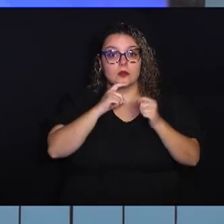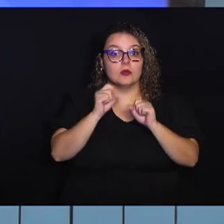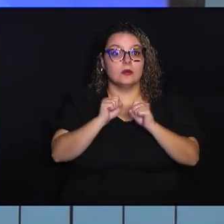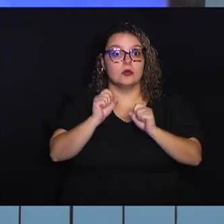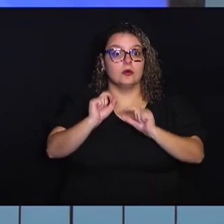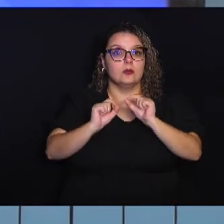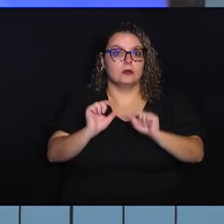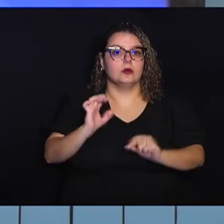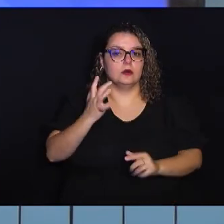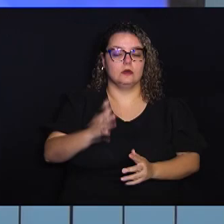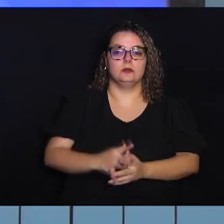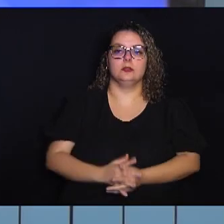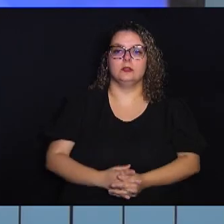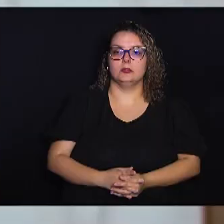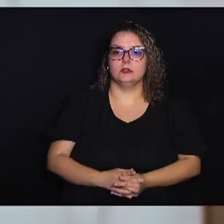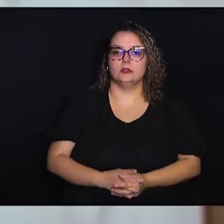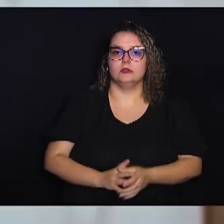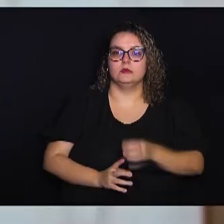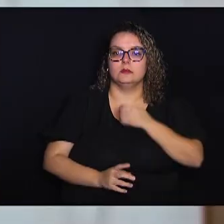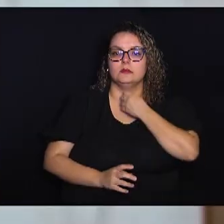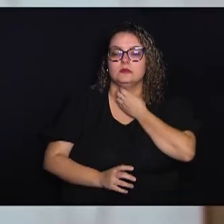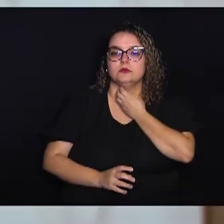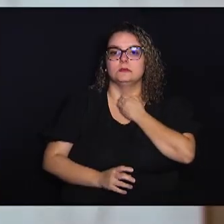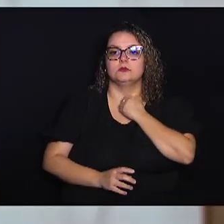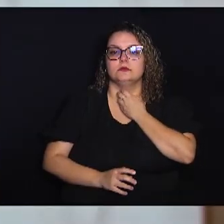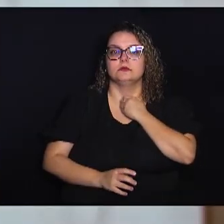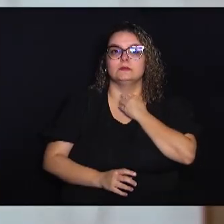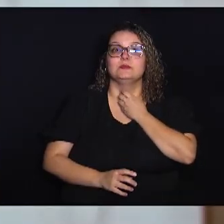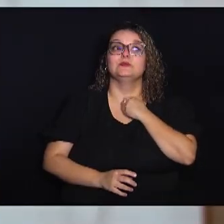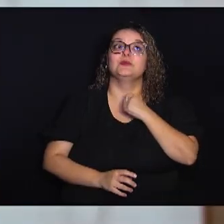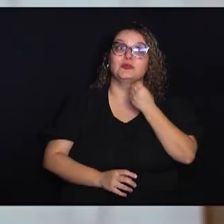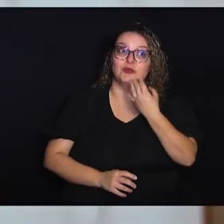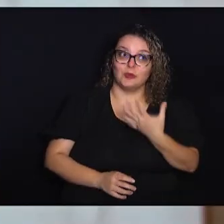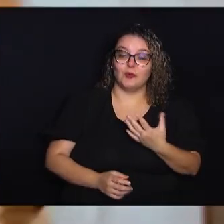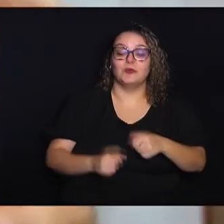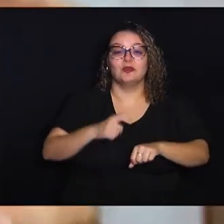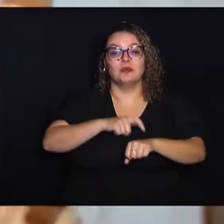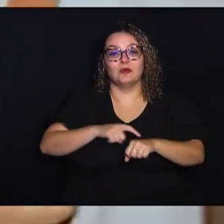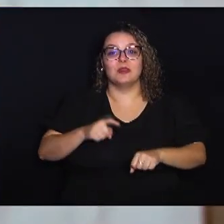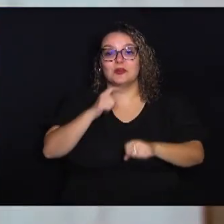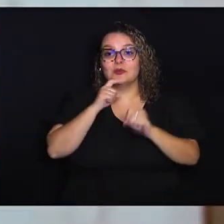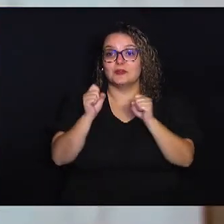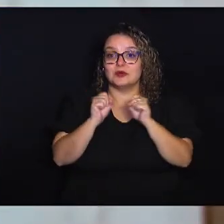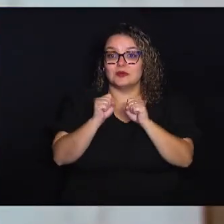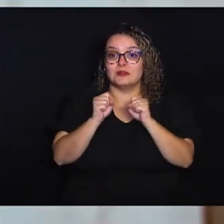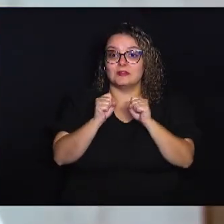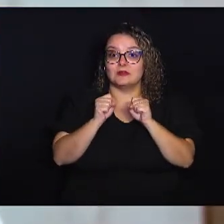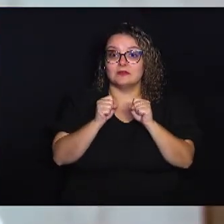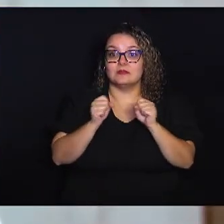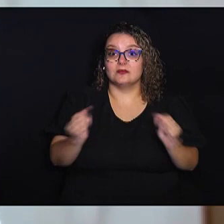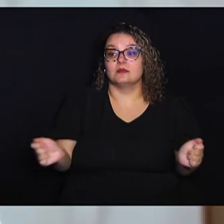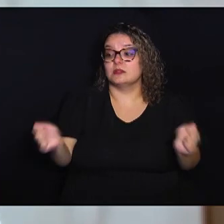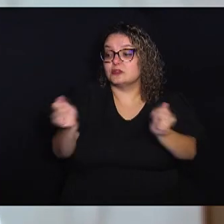que acontece? Muito bem, então no inverno a gente fica mais